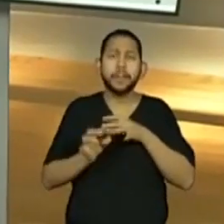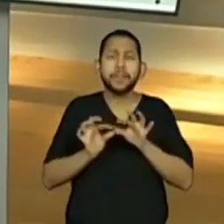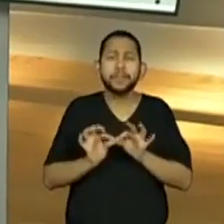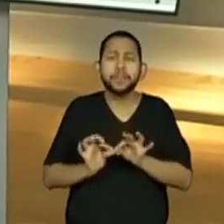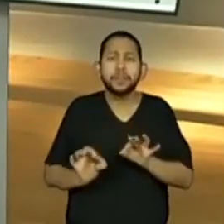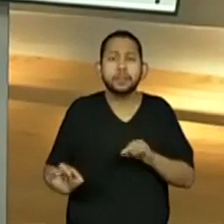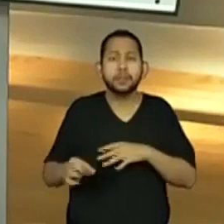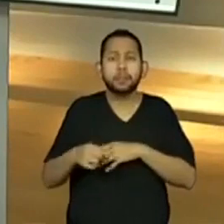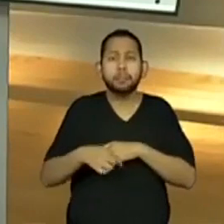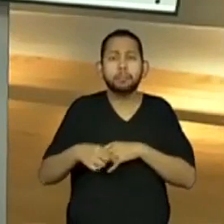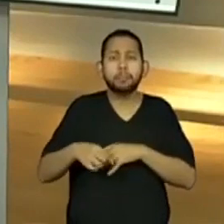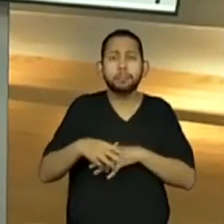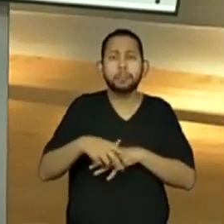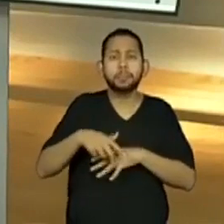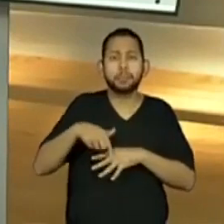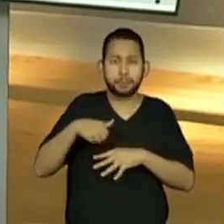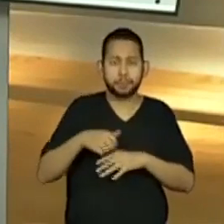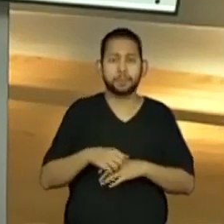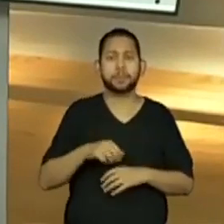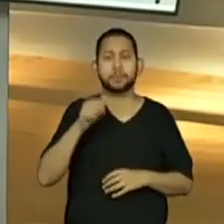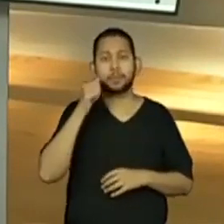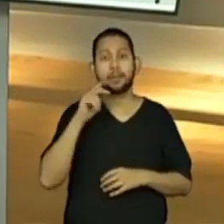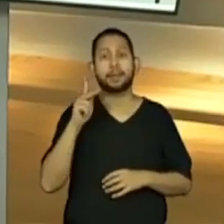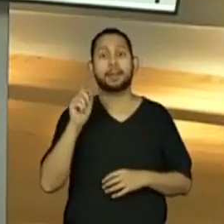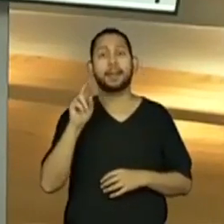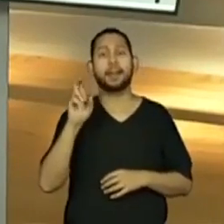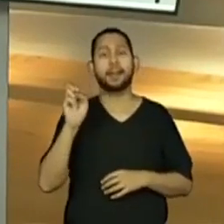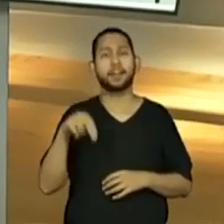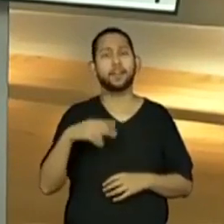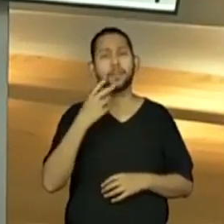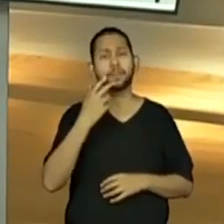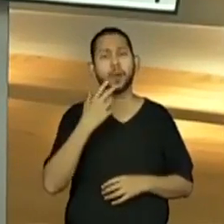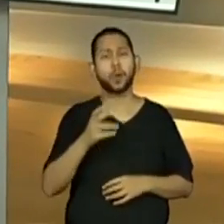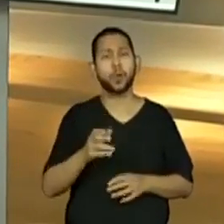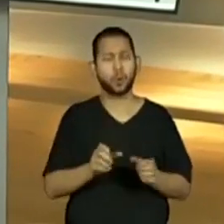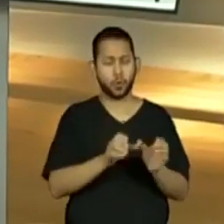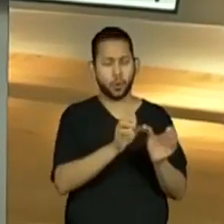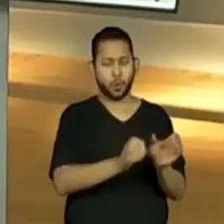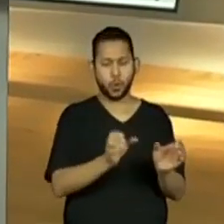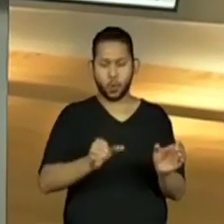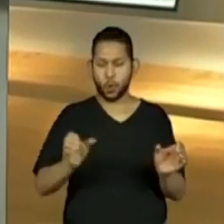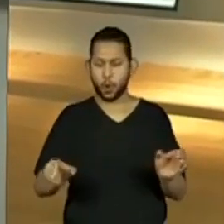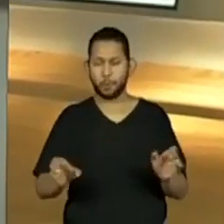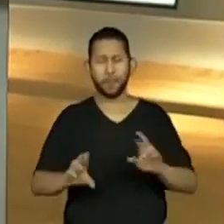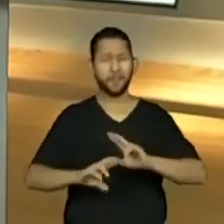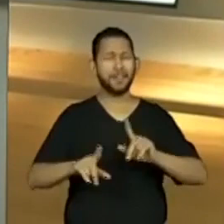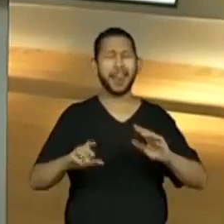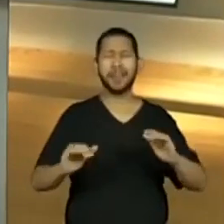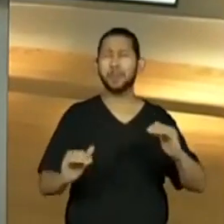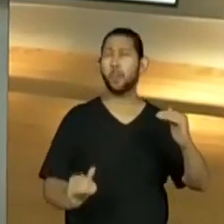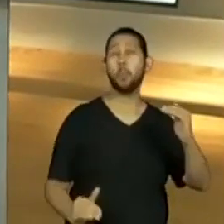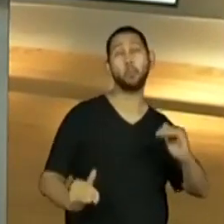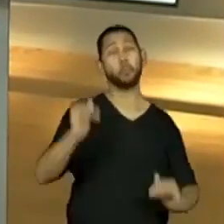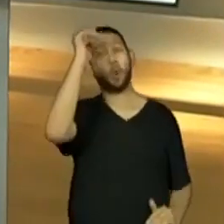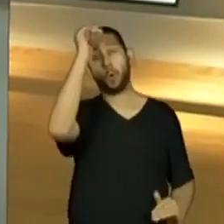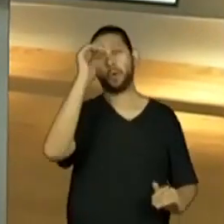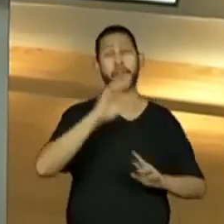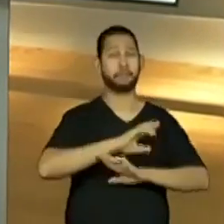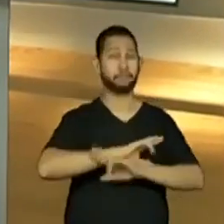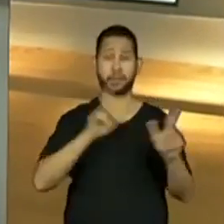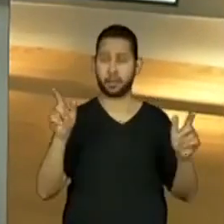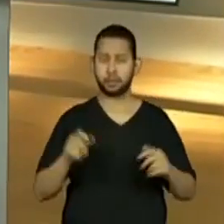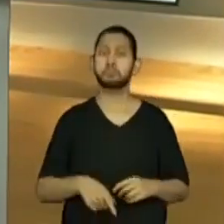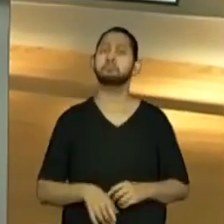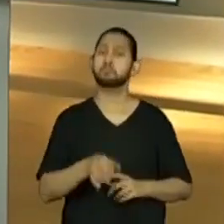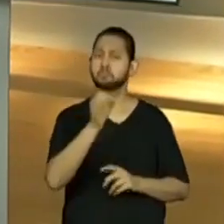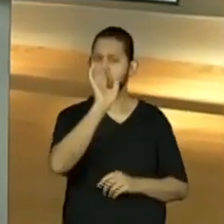fina, né? A Karen diz, caramba, os sons dos copos são diferentes demais. Isso mesmo, Karen, muito